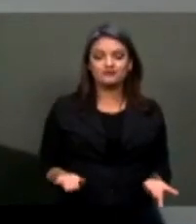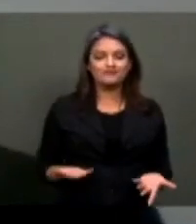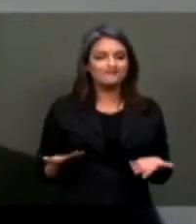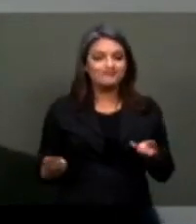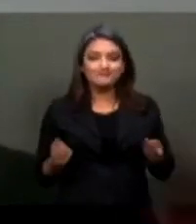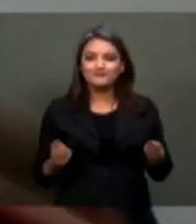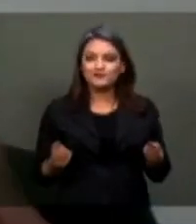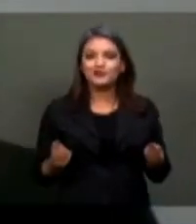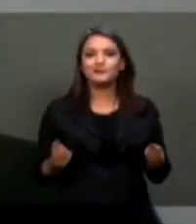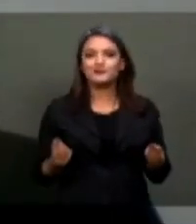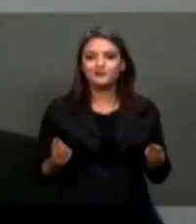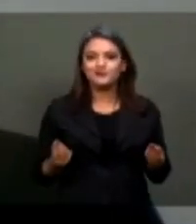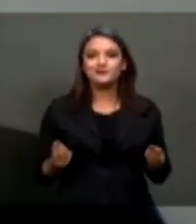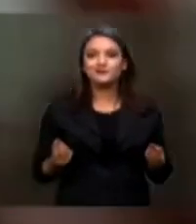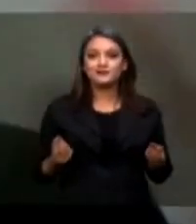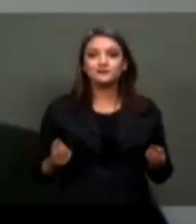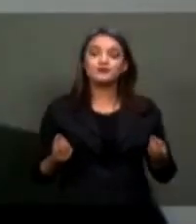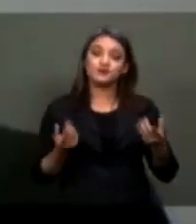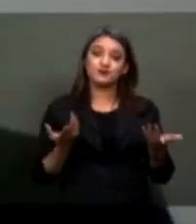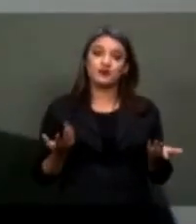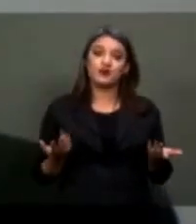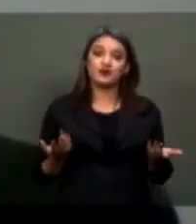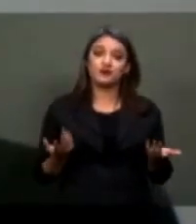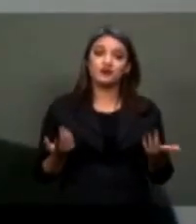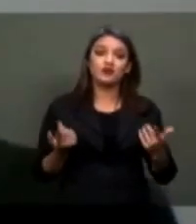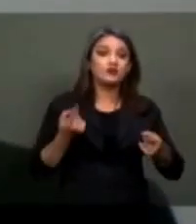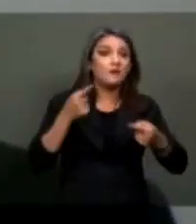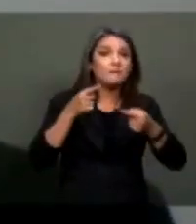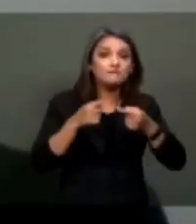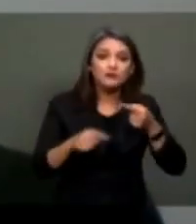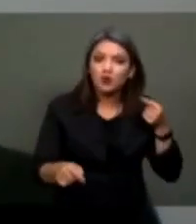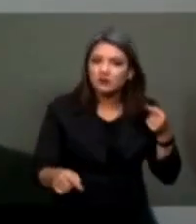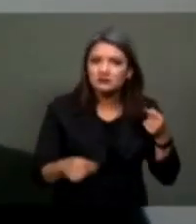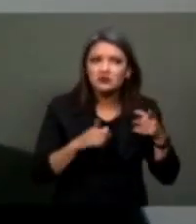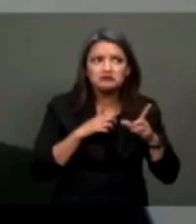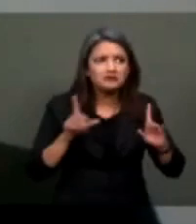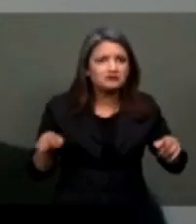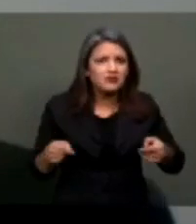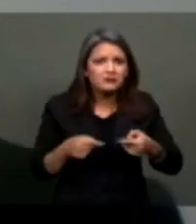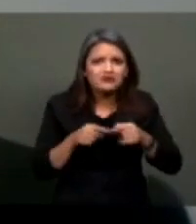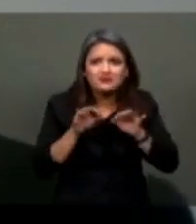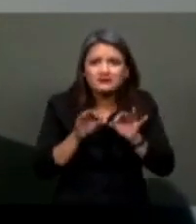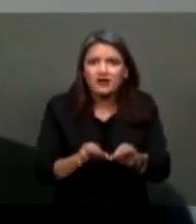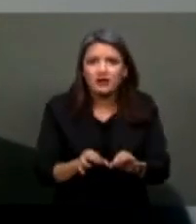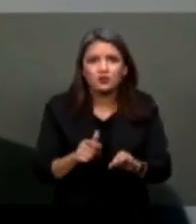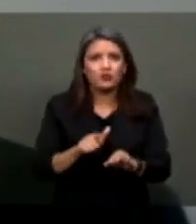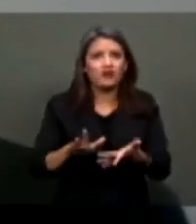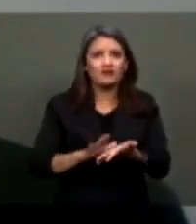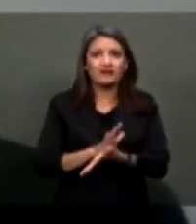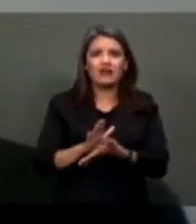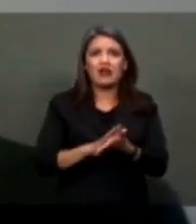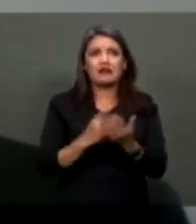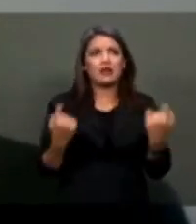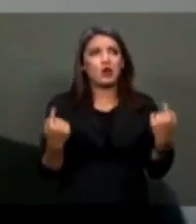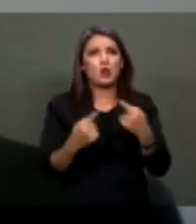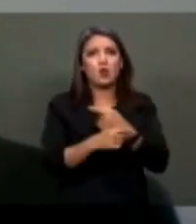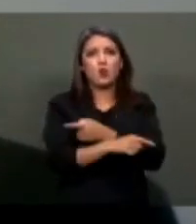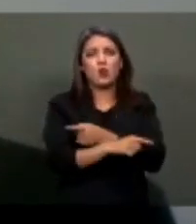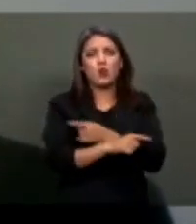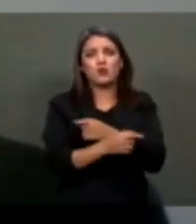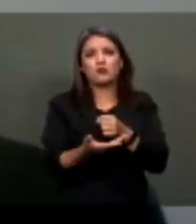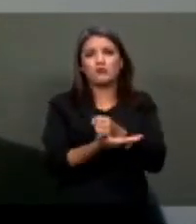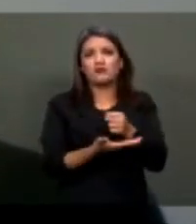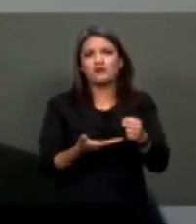silêncio dessa proibição ela é proporcional não há violação ao princípio da